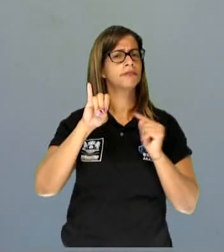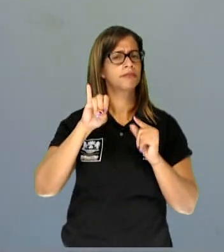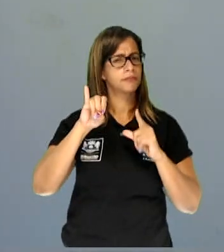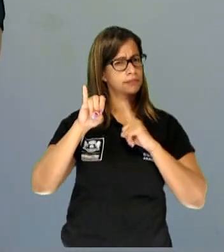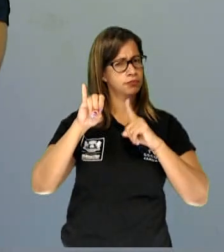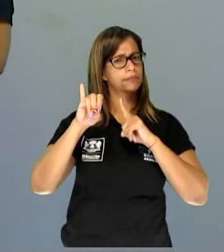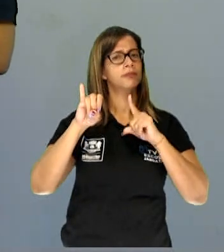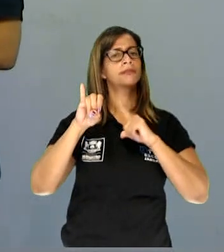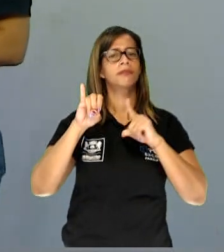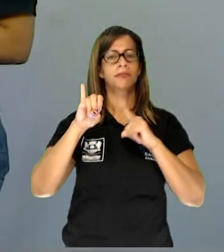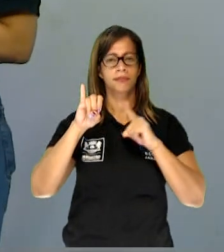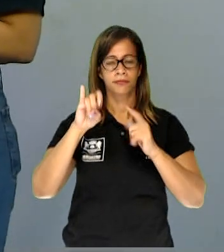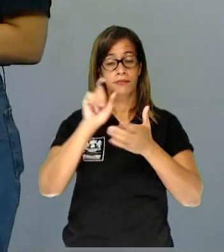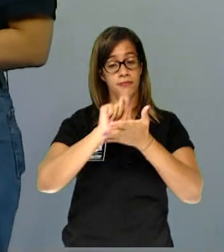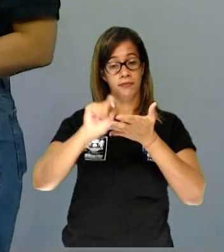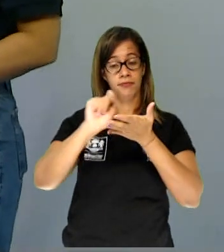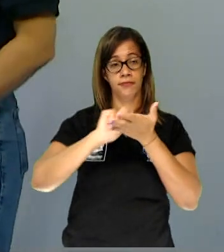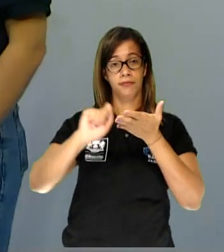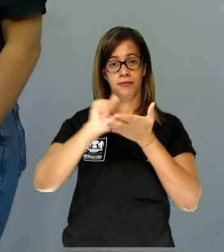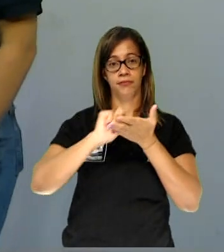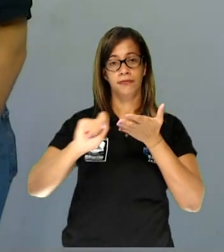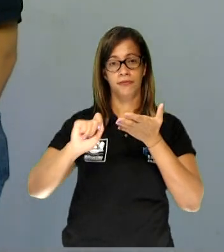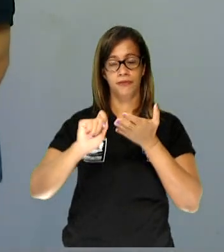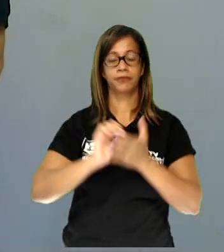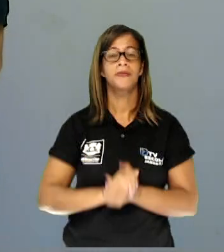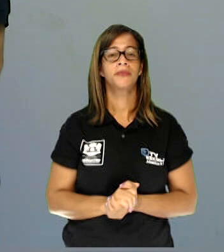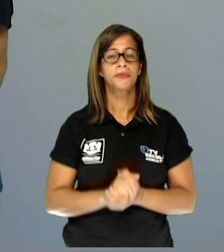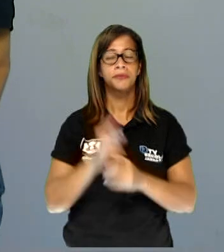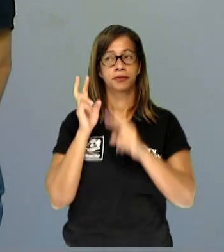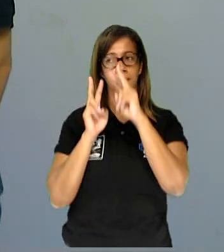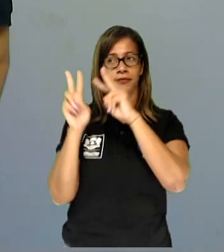direitinho, que nem a gente fez com as outras. Vamos lá?